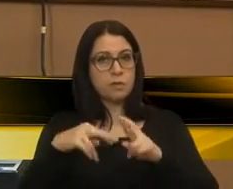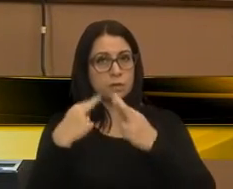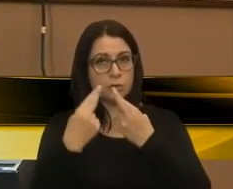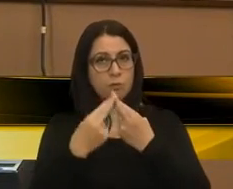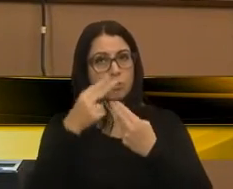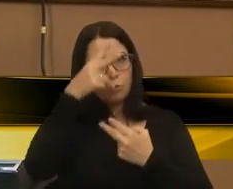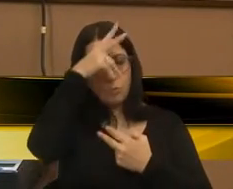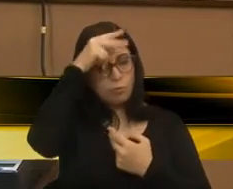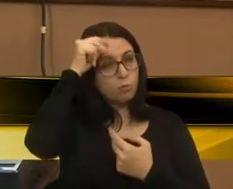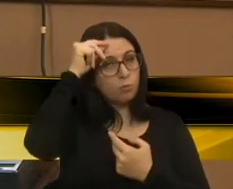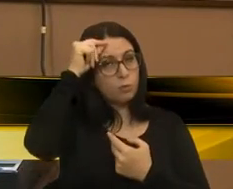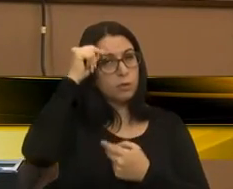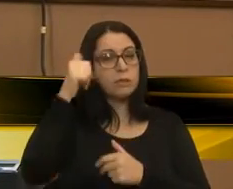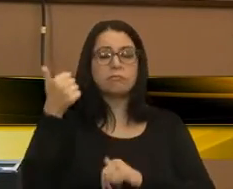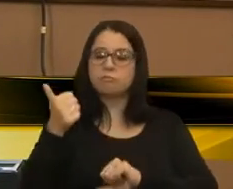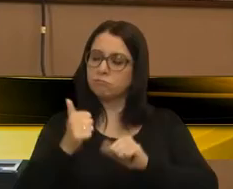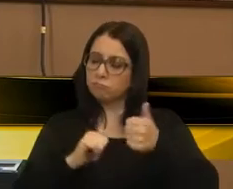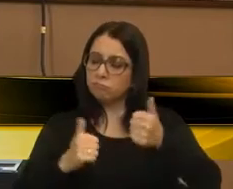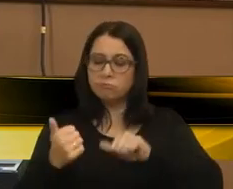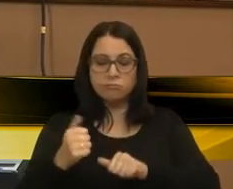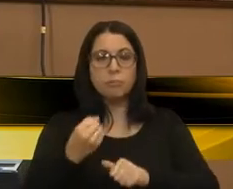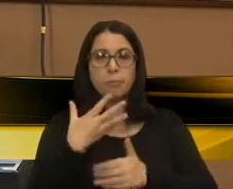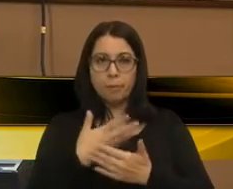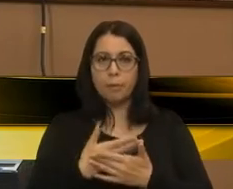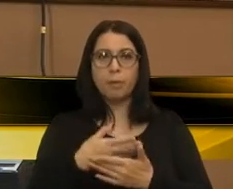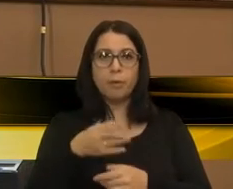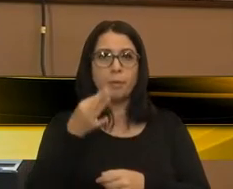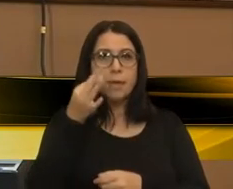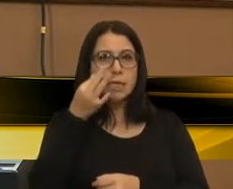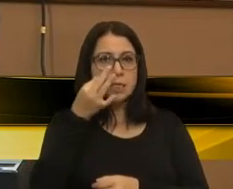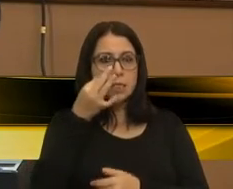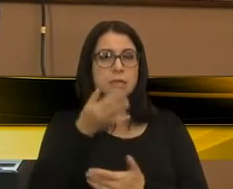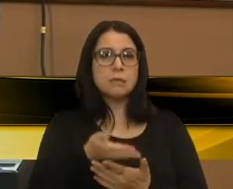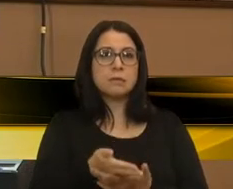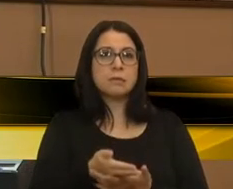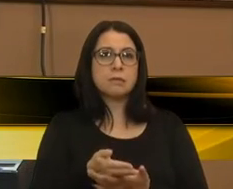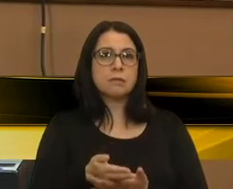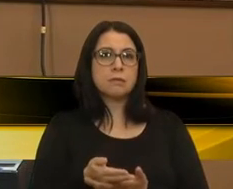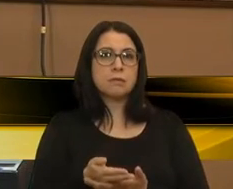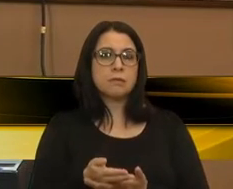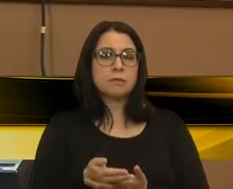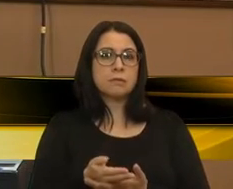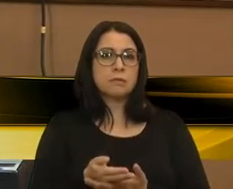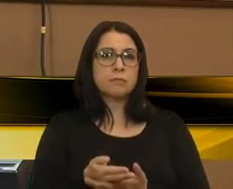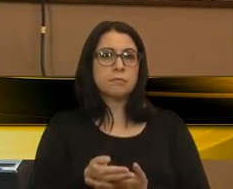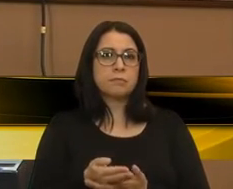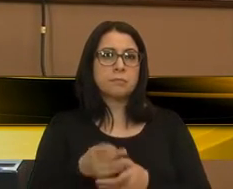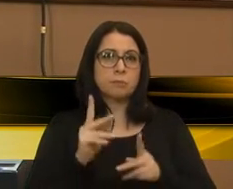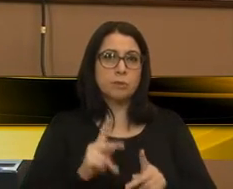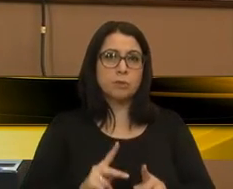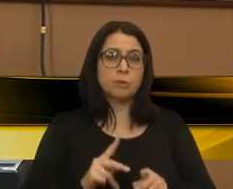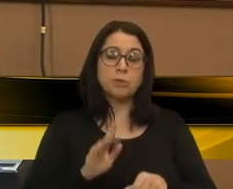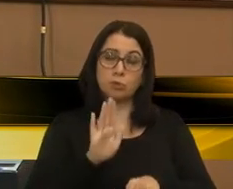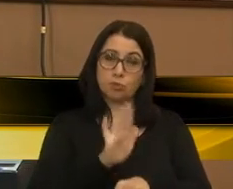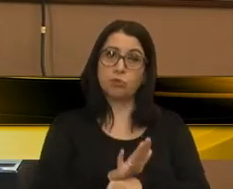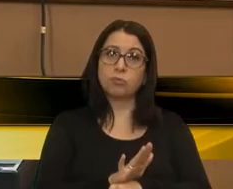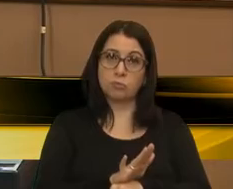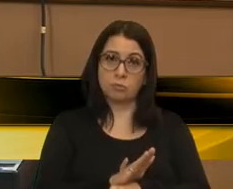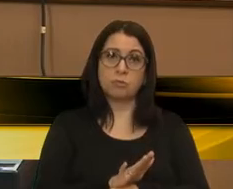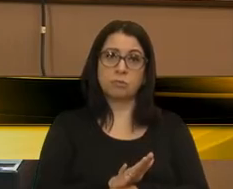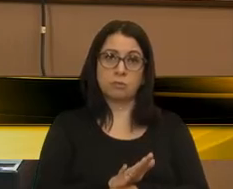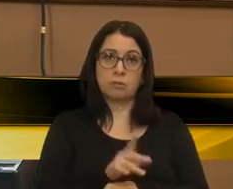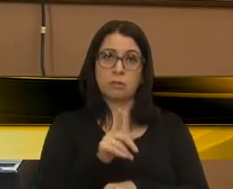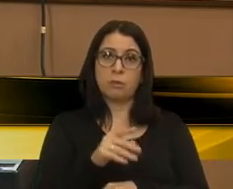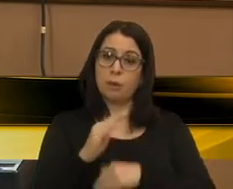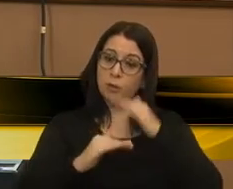audiência pública, muito qualificada, com a presença massiva de pessoas que queriam contribuir para